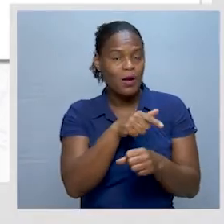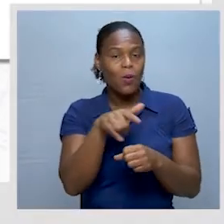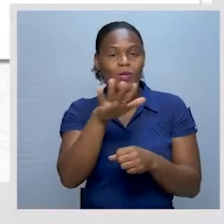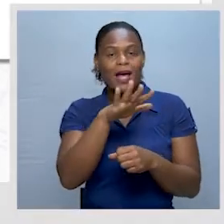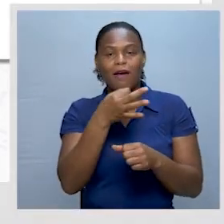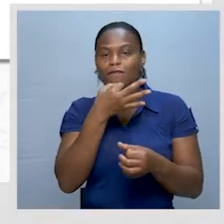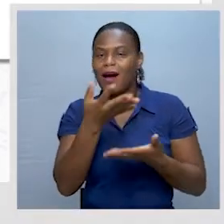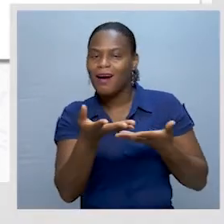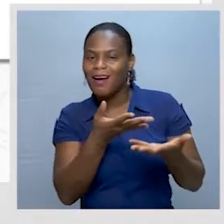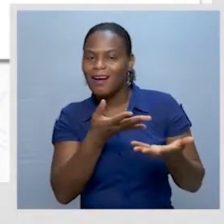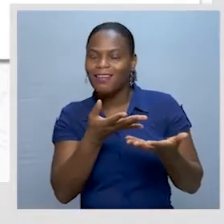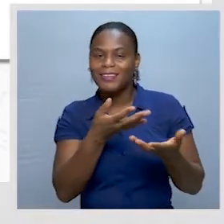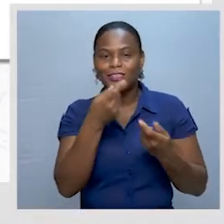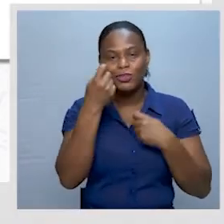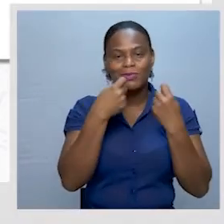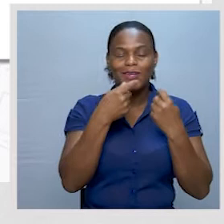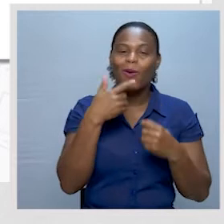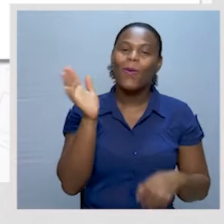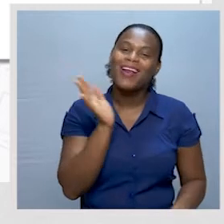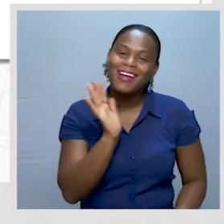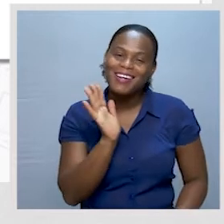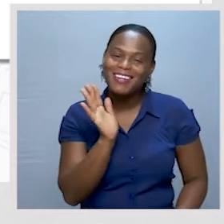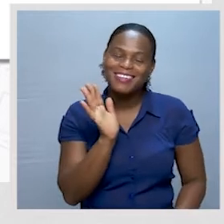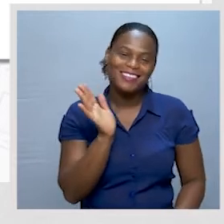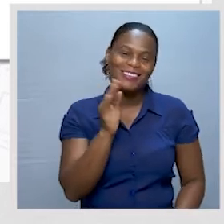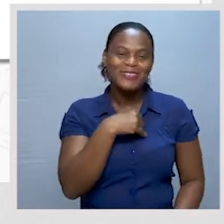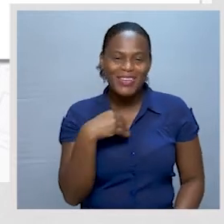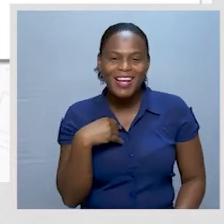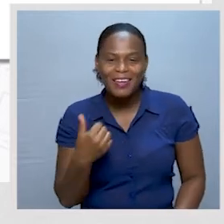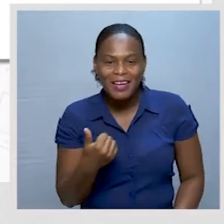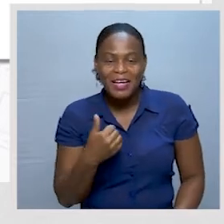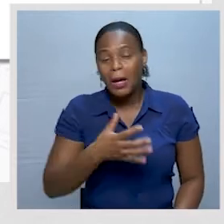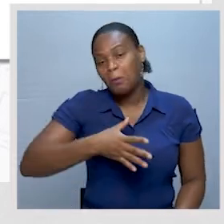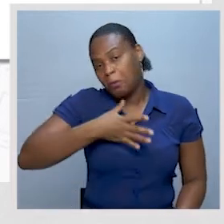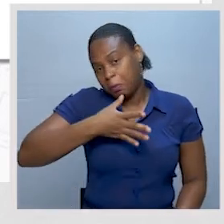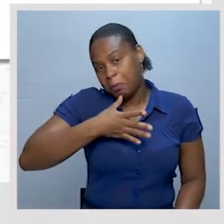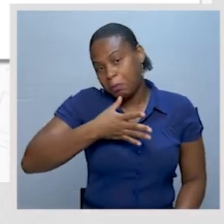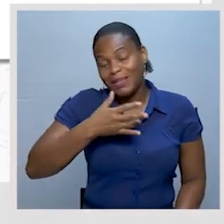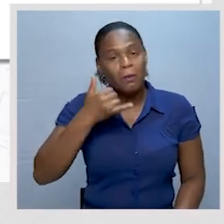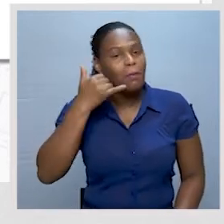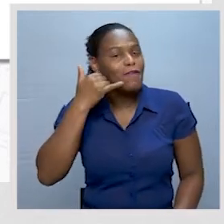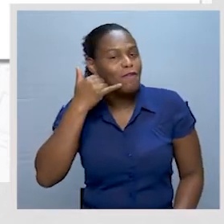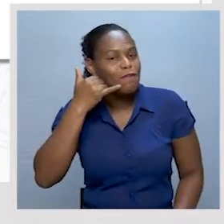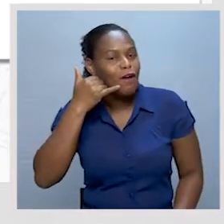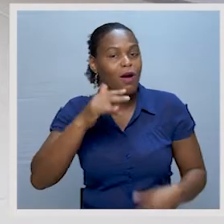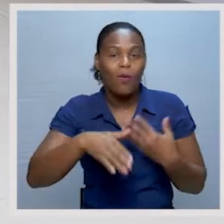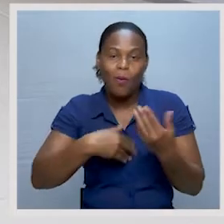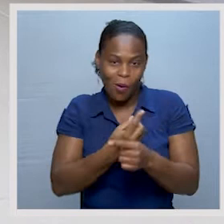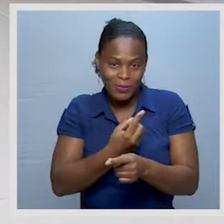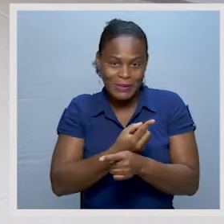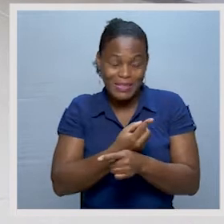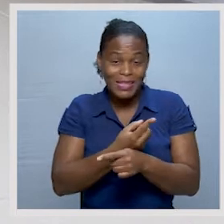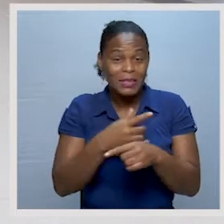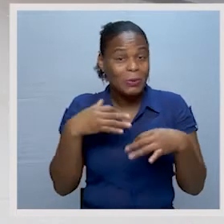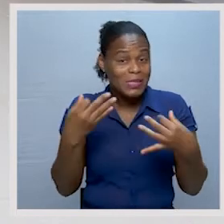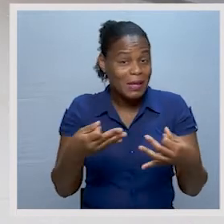muito utilizada nos diálogos, por exemplo, nas expressões de cumprimento, saudações, discurso ao telefone, etc.